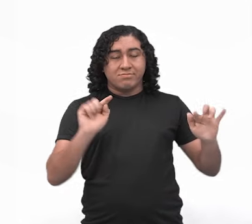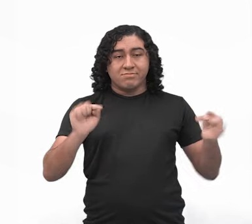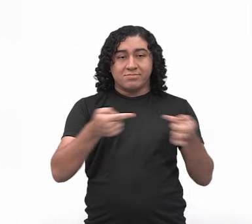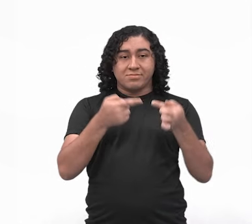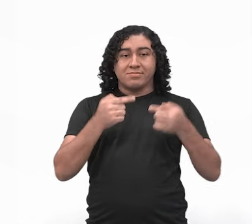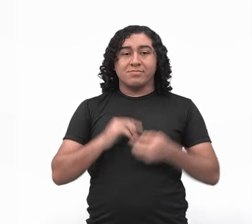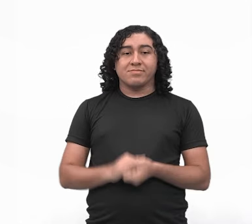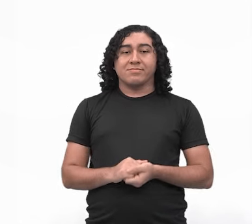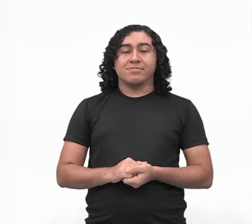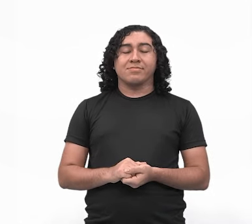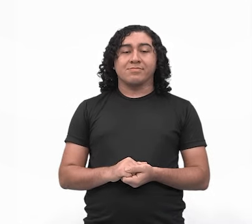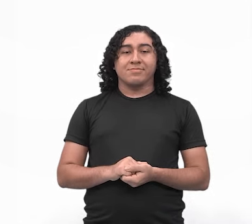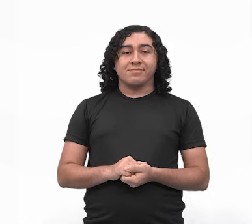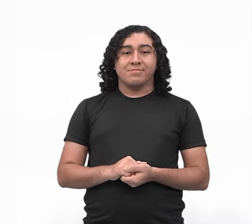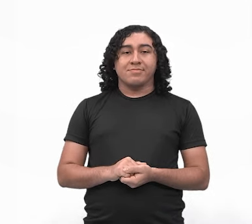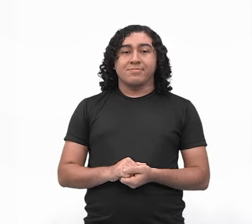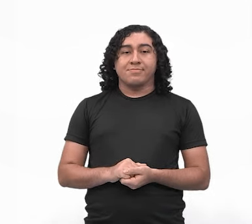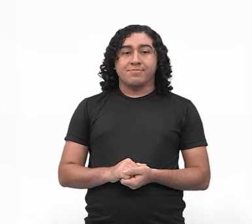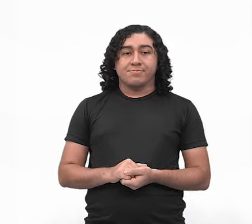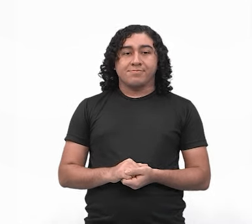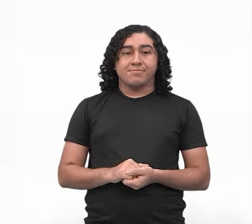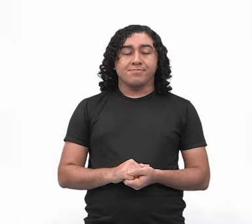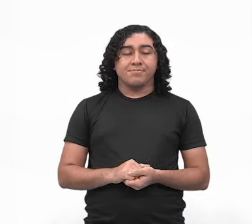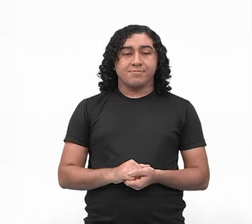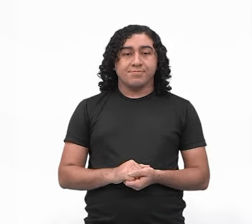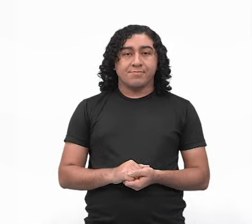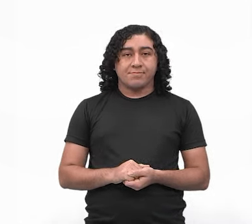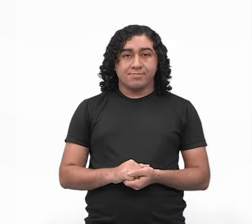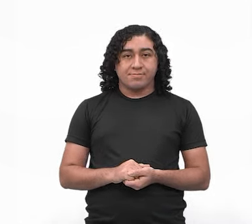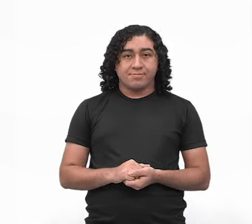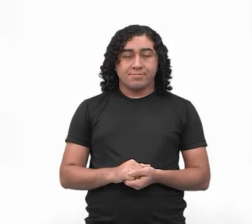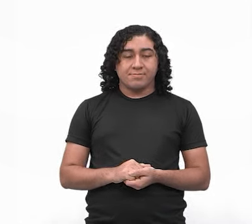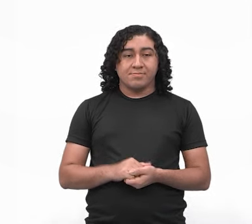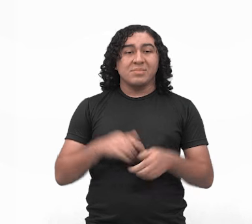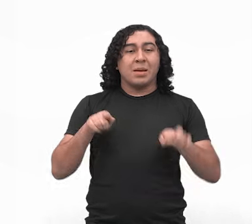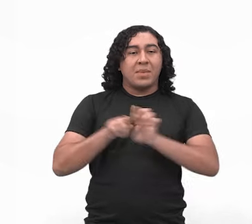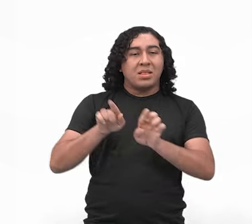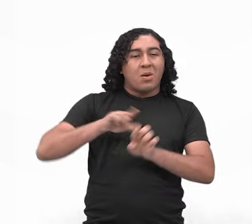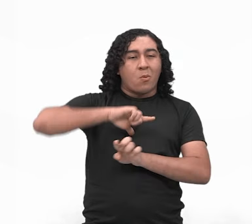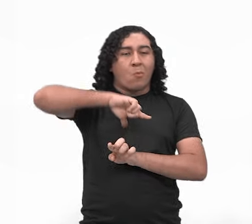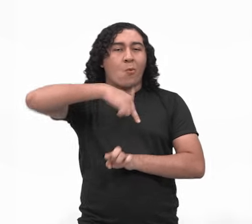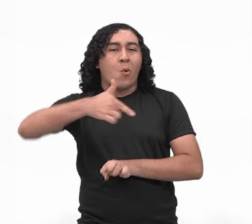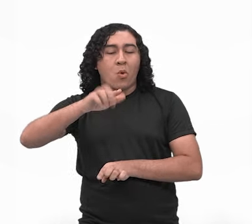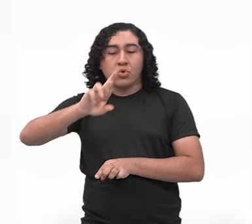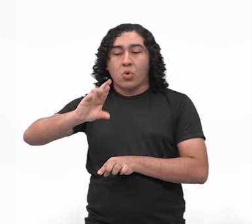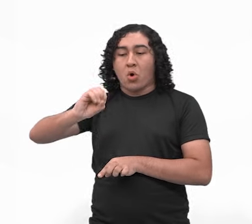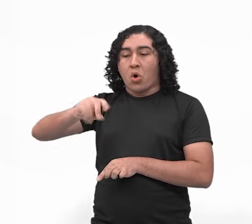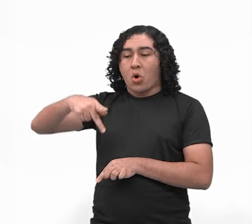aí, dando continuidade, nós temos aquela questão do rock psicodélico, aquela coisa que vai mexer com